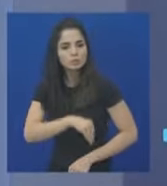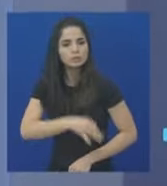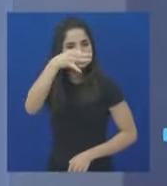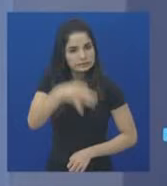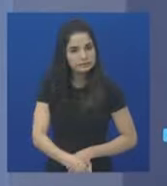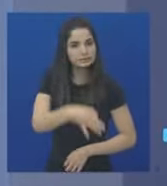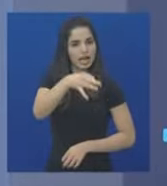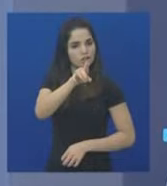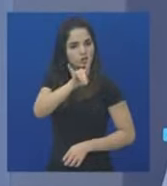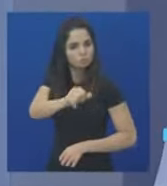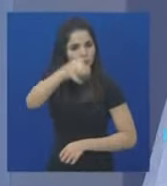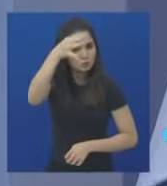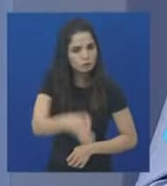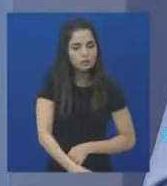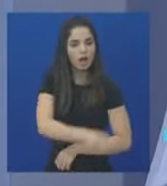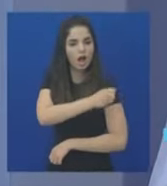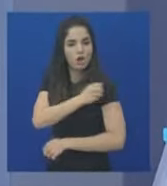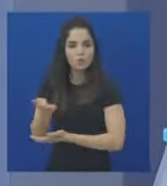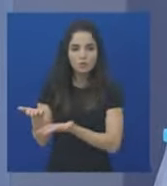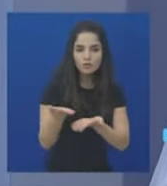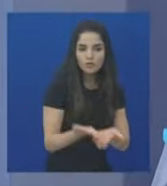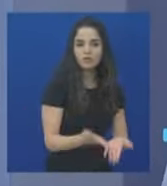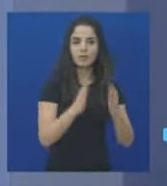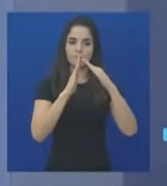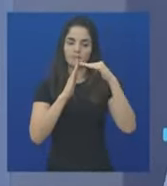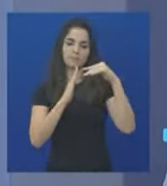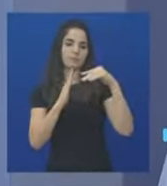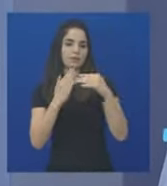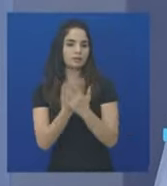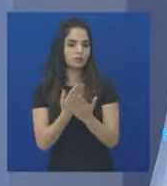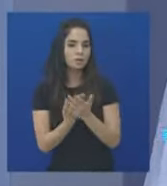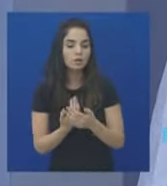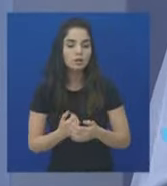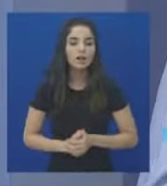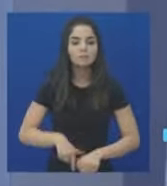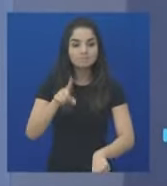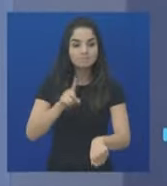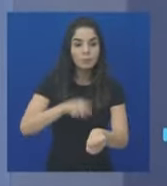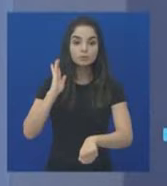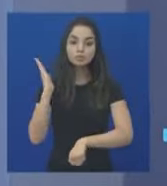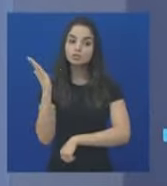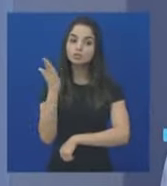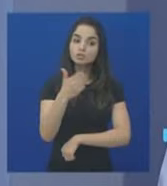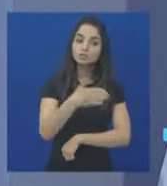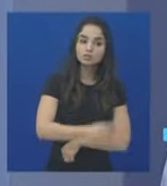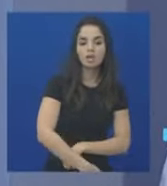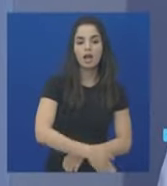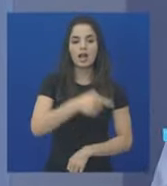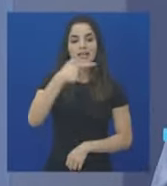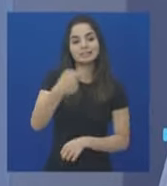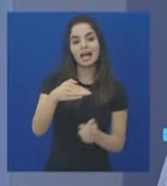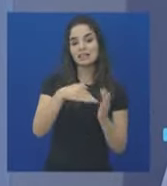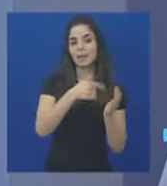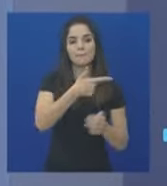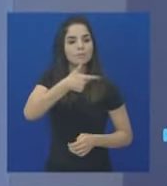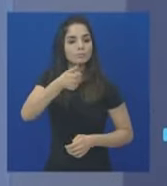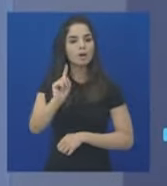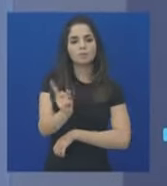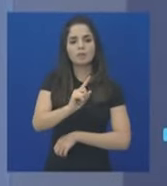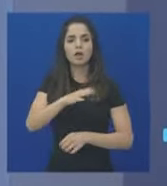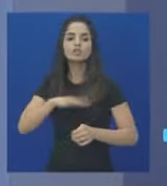o aluno dentro da sala de aula. Fazer as creches em tempo integral. Ninguém trabalha de sete a meio-dia, então vamos fazer a